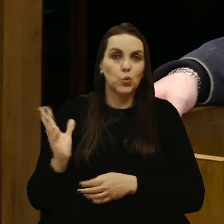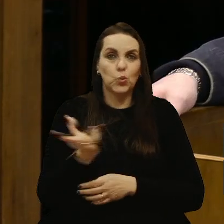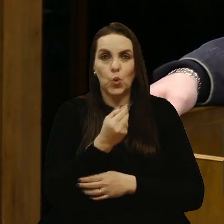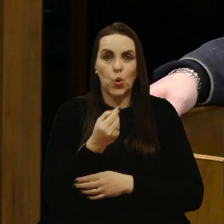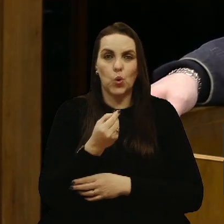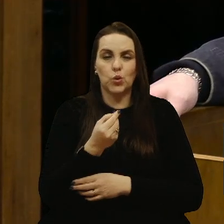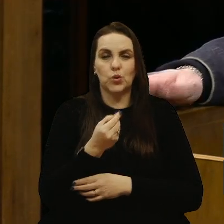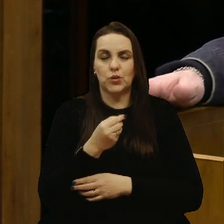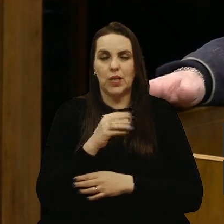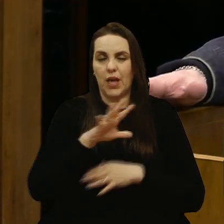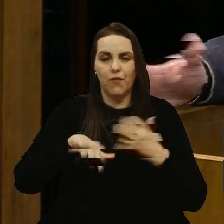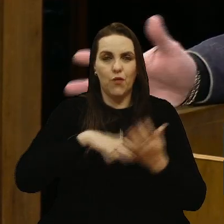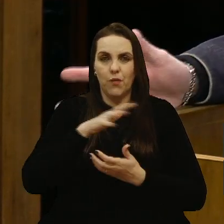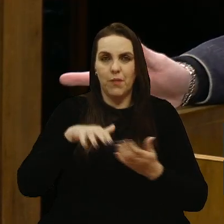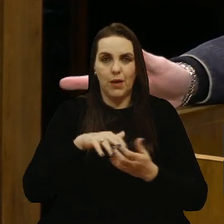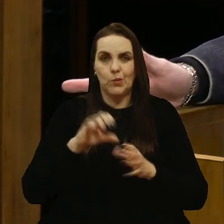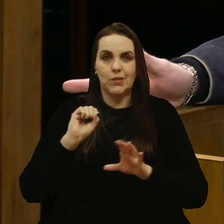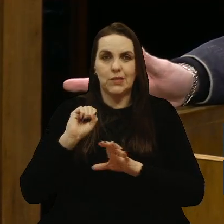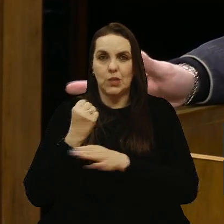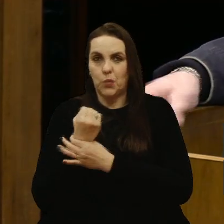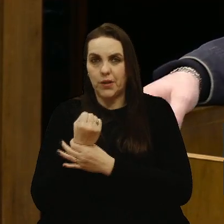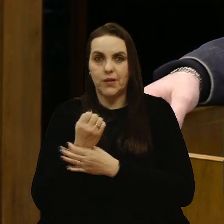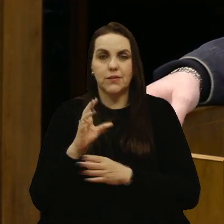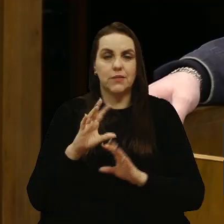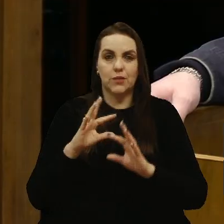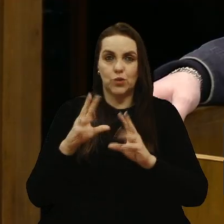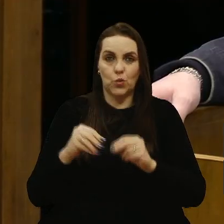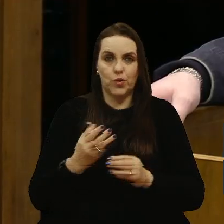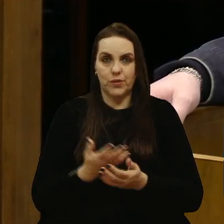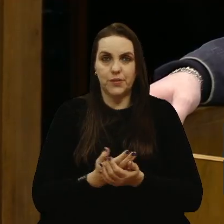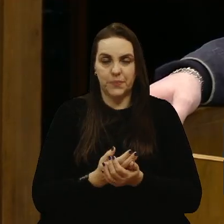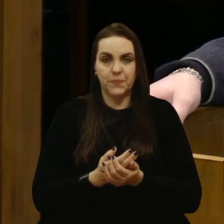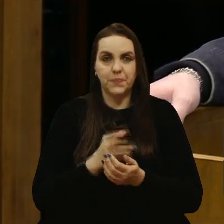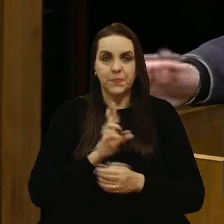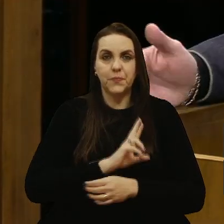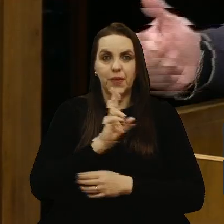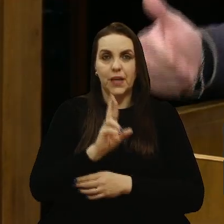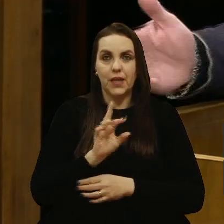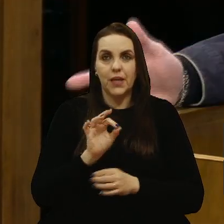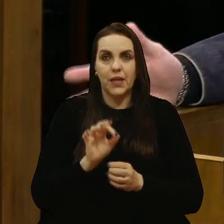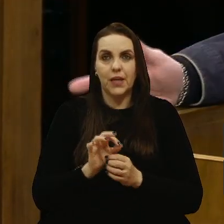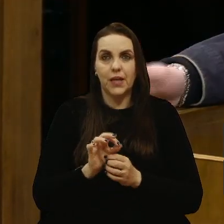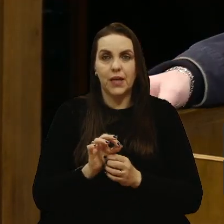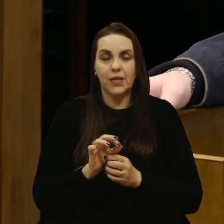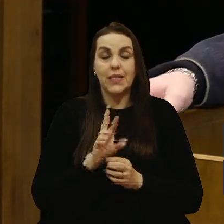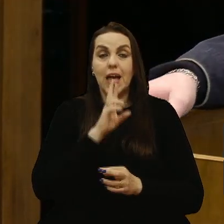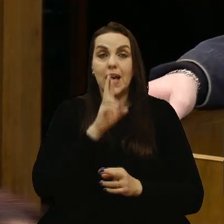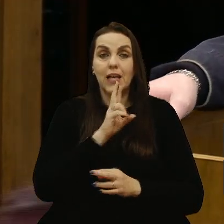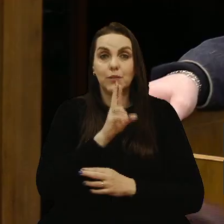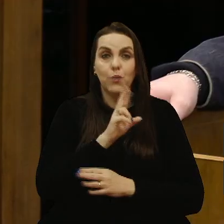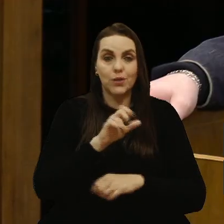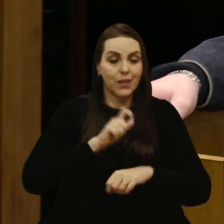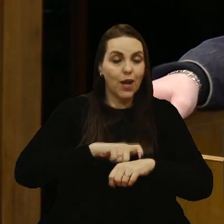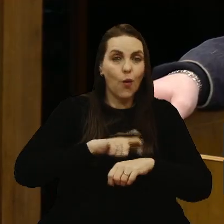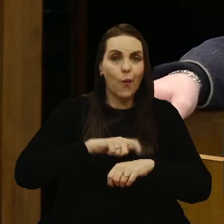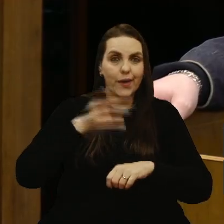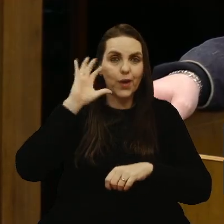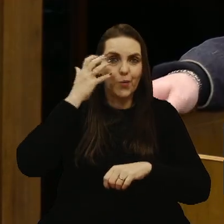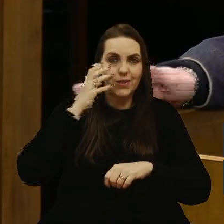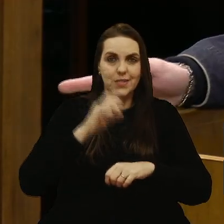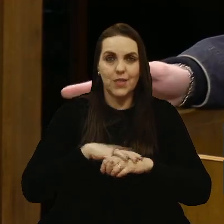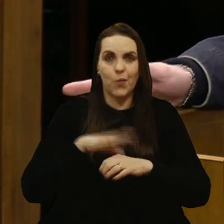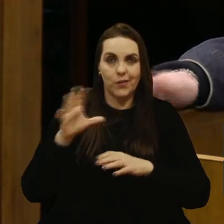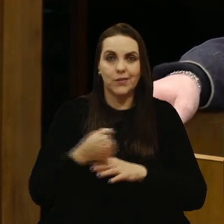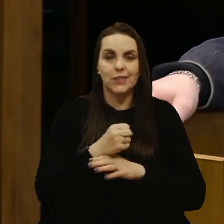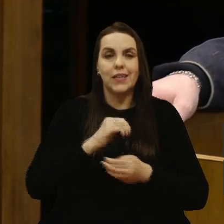forças de segurança e todas as forças vivas, referente às forças de respostas em situação de desastres, que